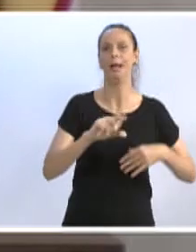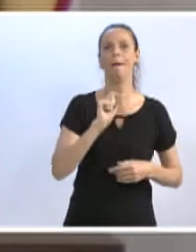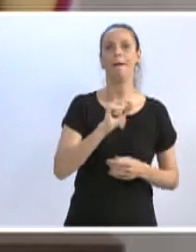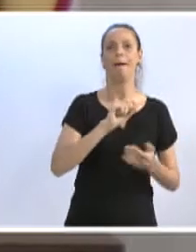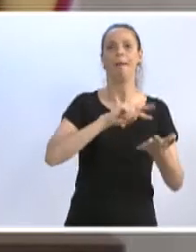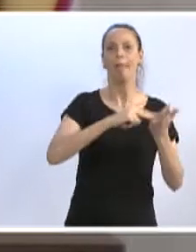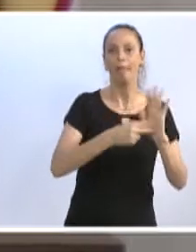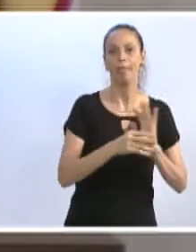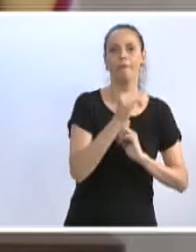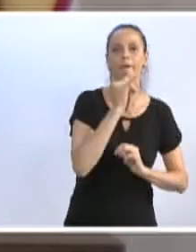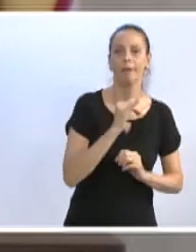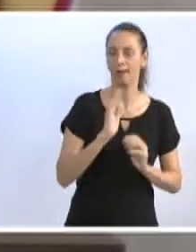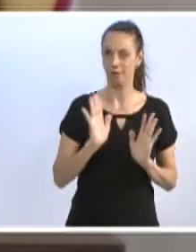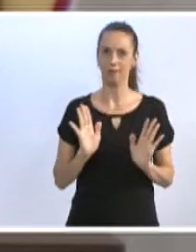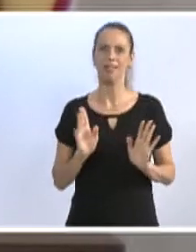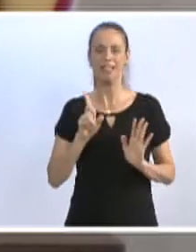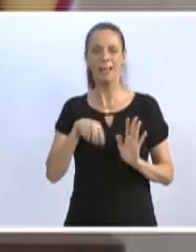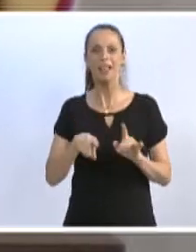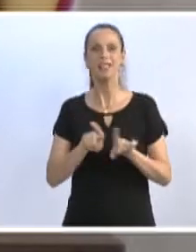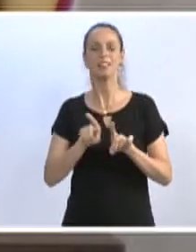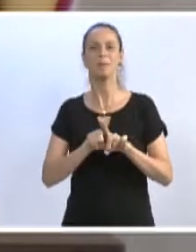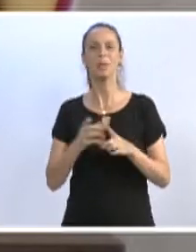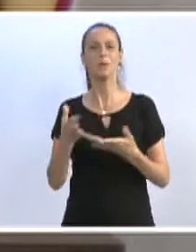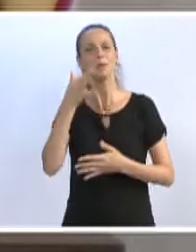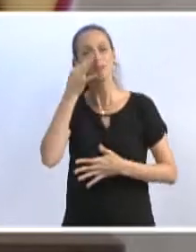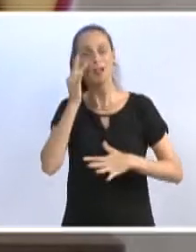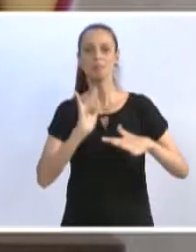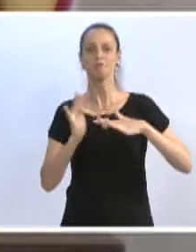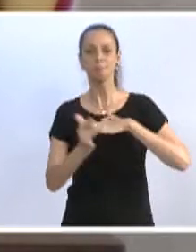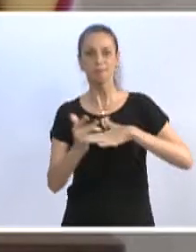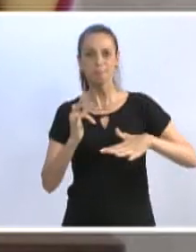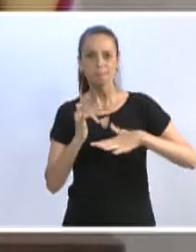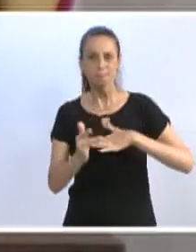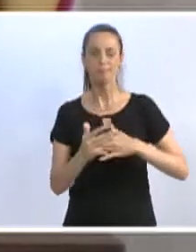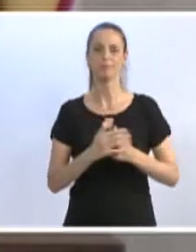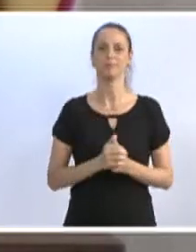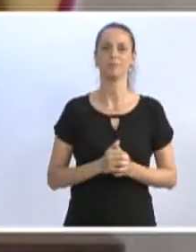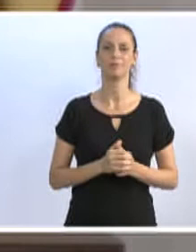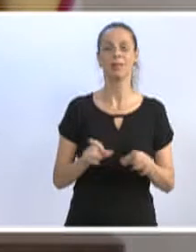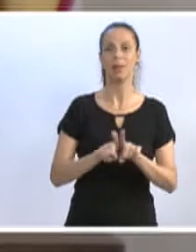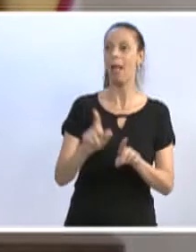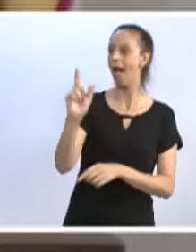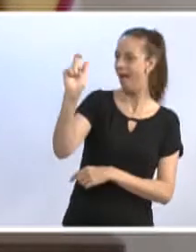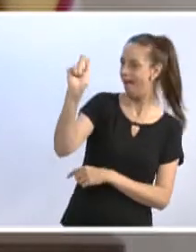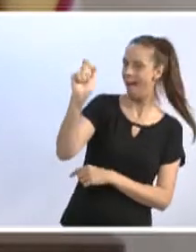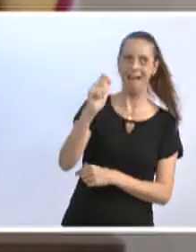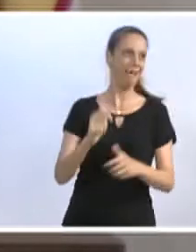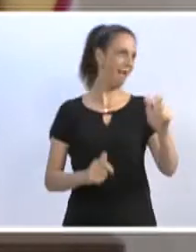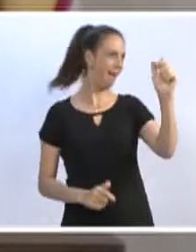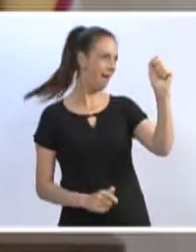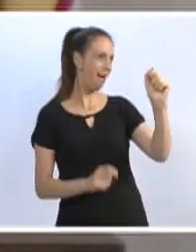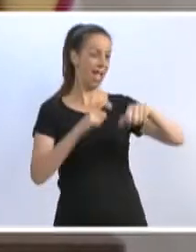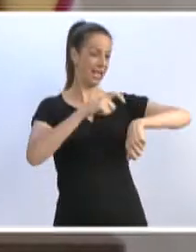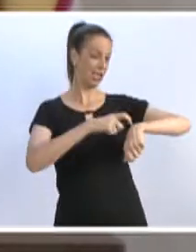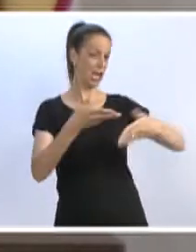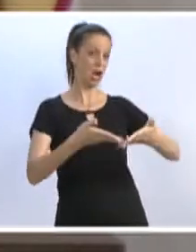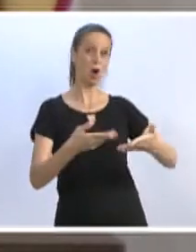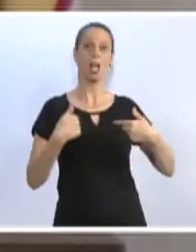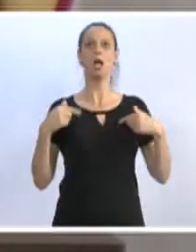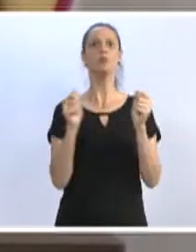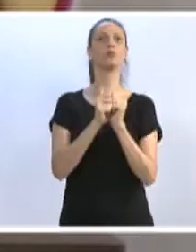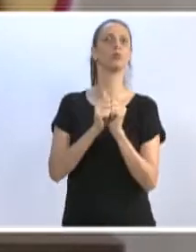temos também a realidade das redes sociais e a selfie-mania. Aqui, agora, e eu no